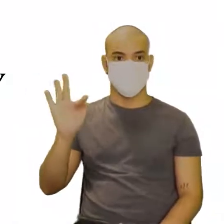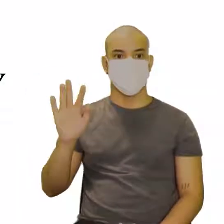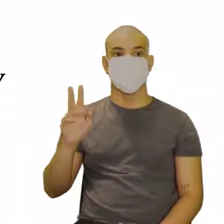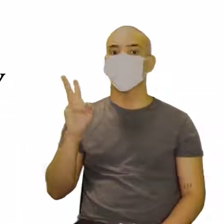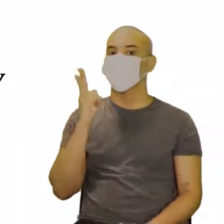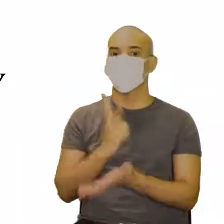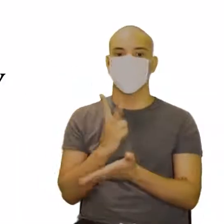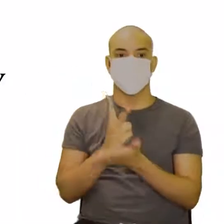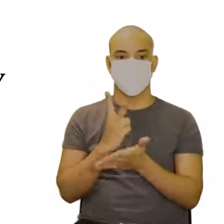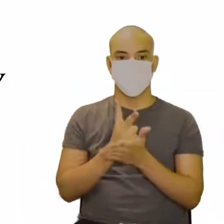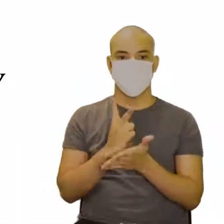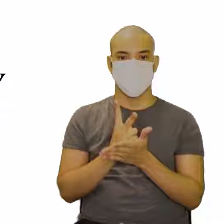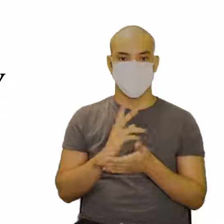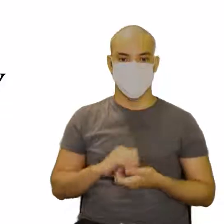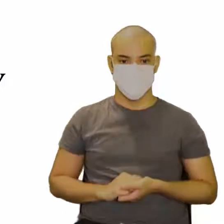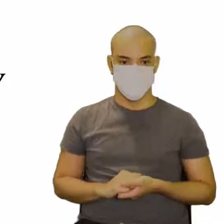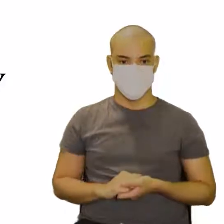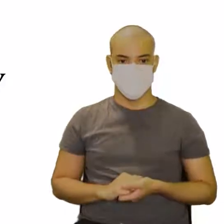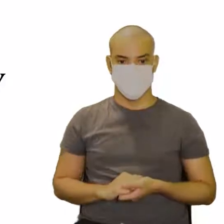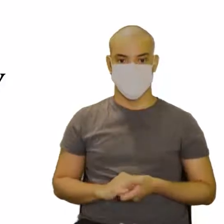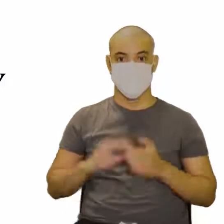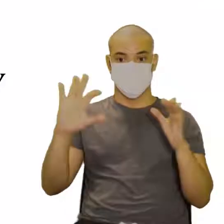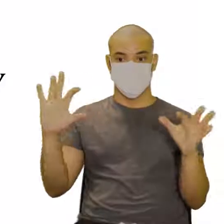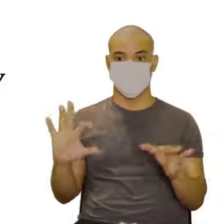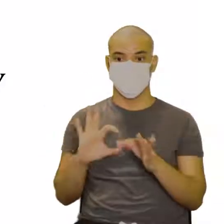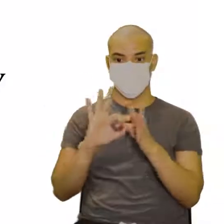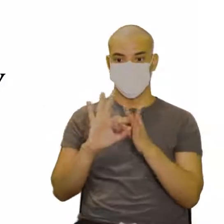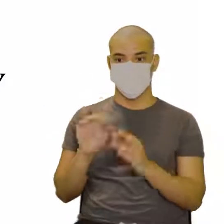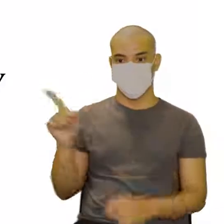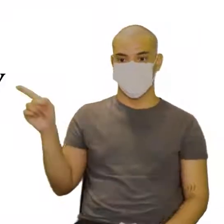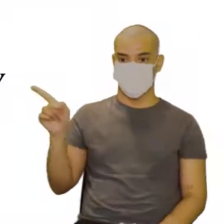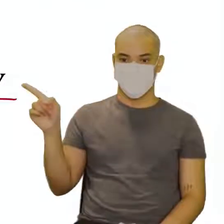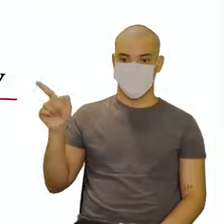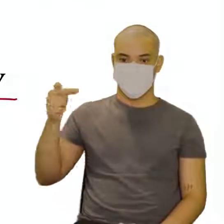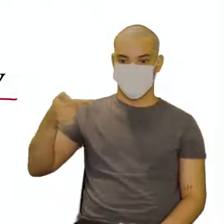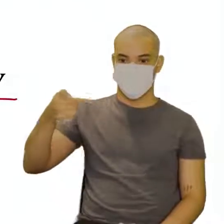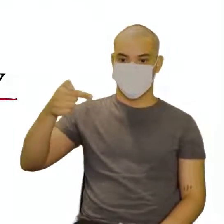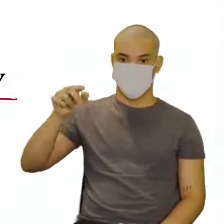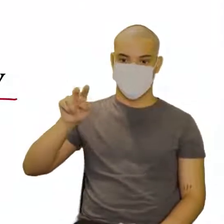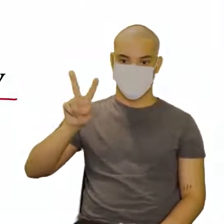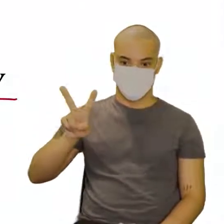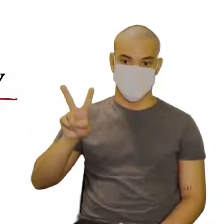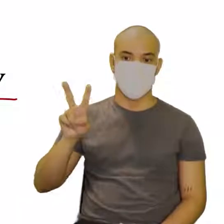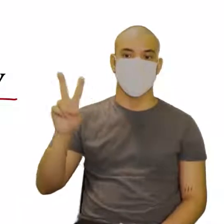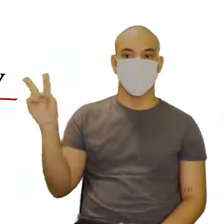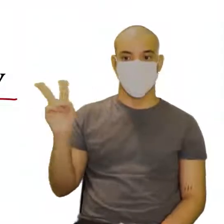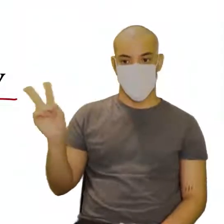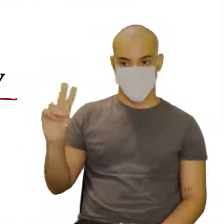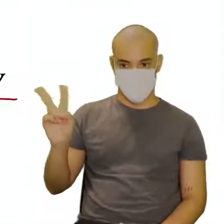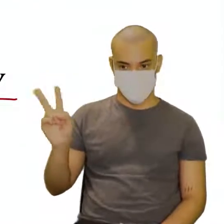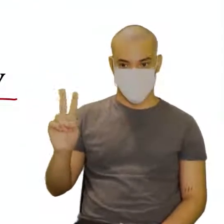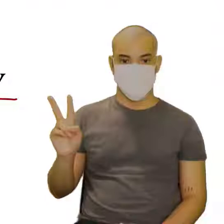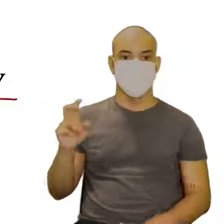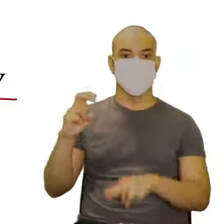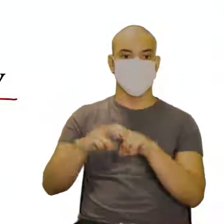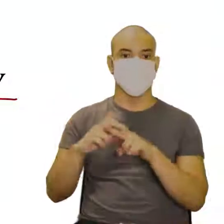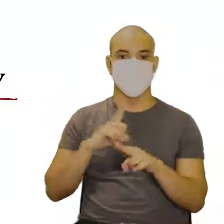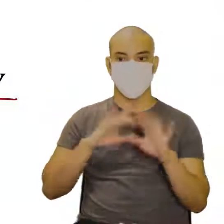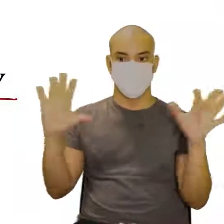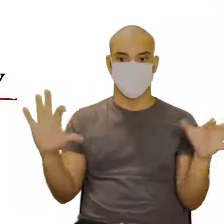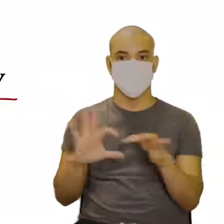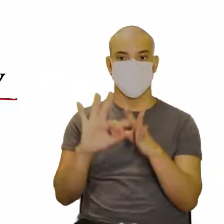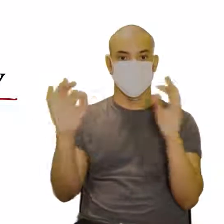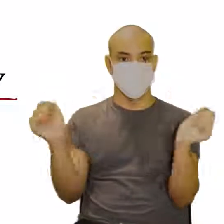paralelo. E estão ligados aqui a uma fonte de tensão de 72. Então, eu tenho aqui paralelo, estão